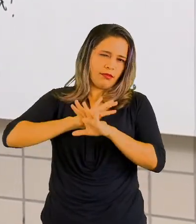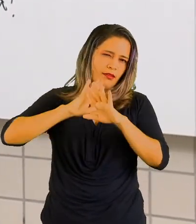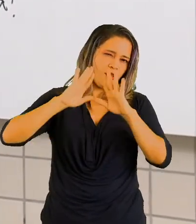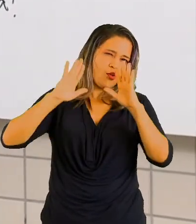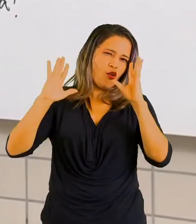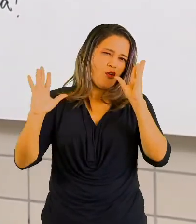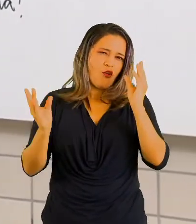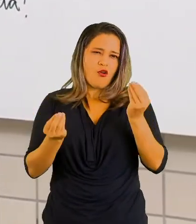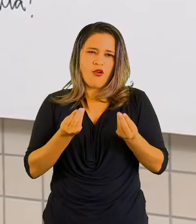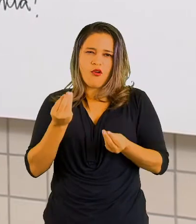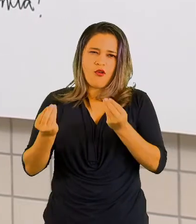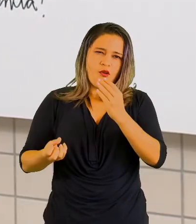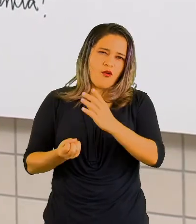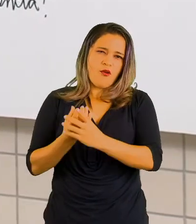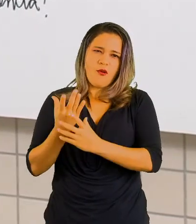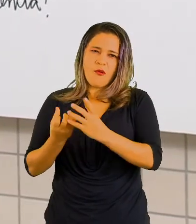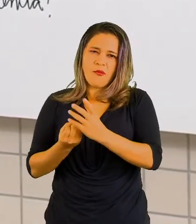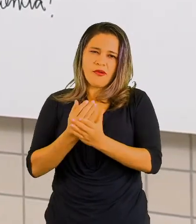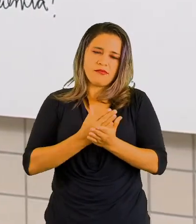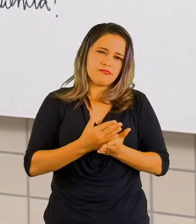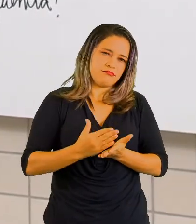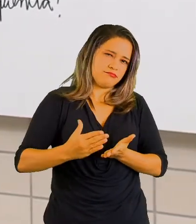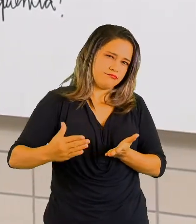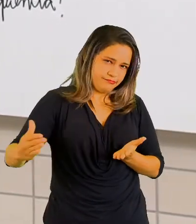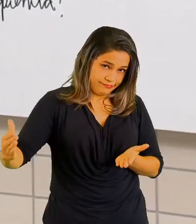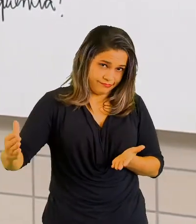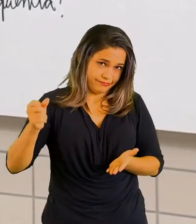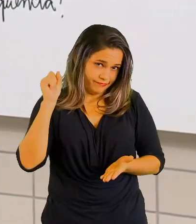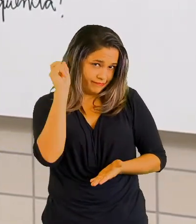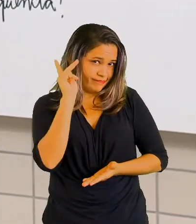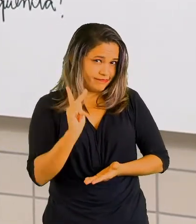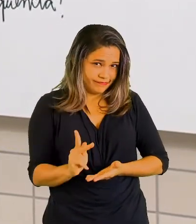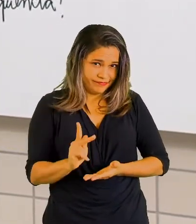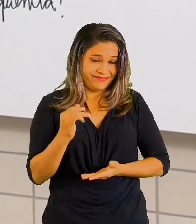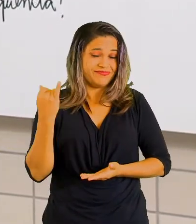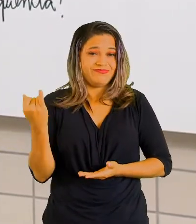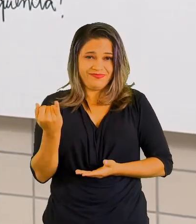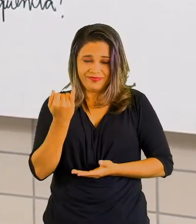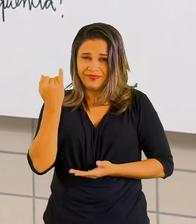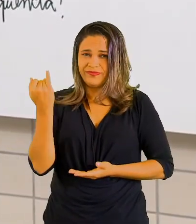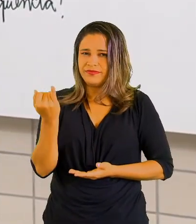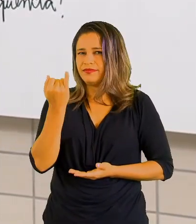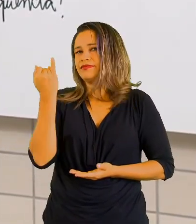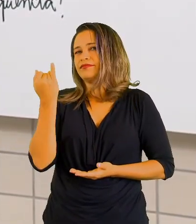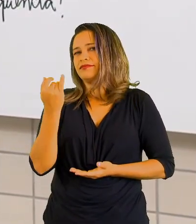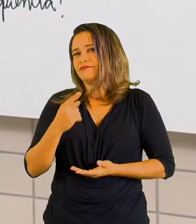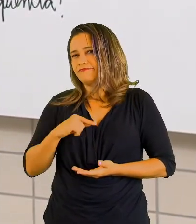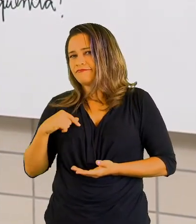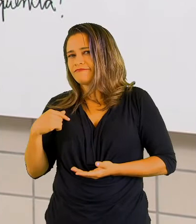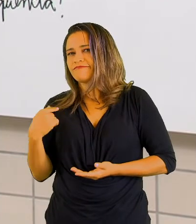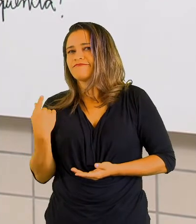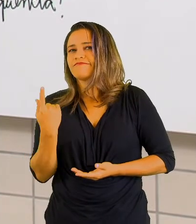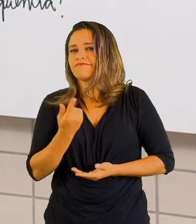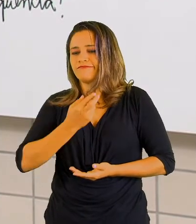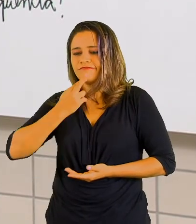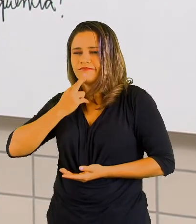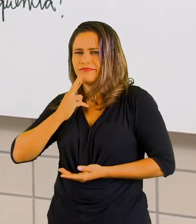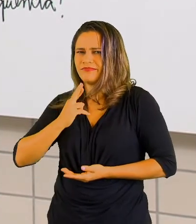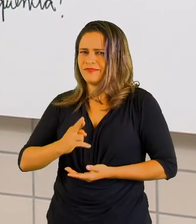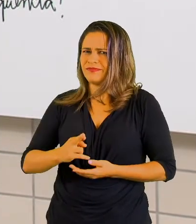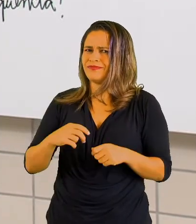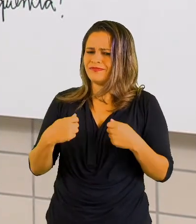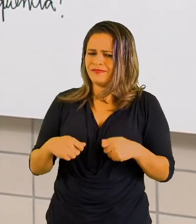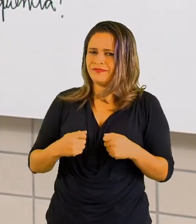construção dessa sequência, ok? É importante a gente, para resolver um problema, entender o que está